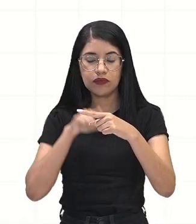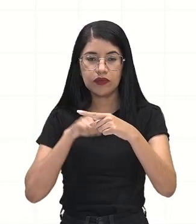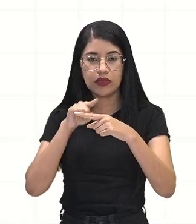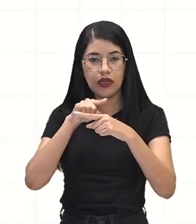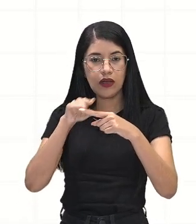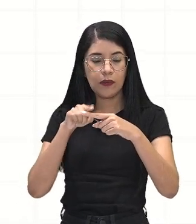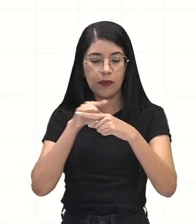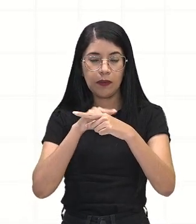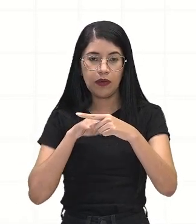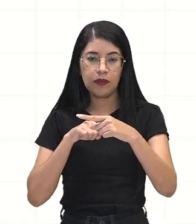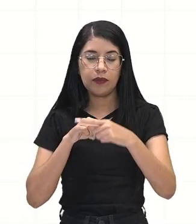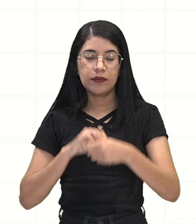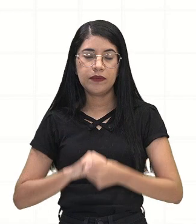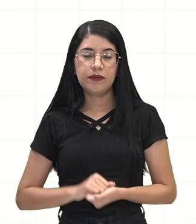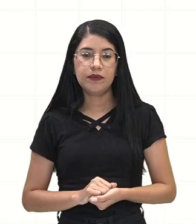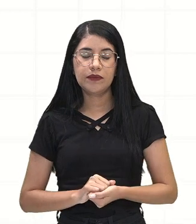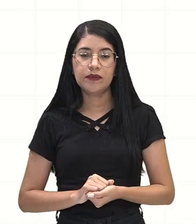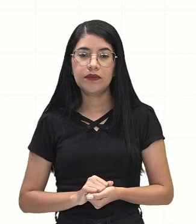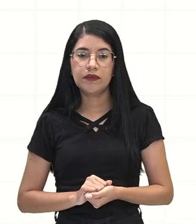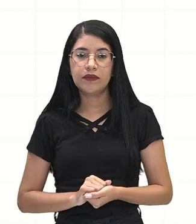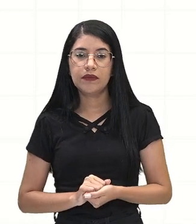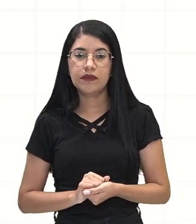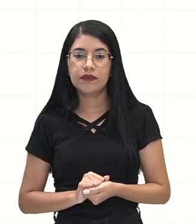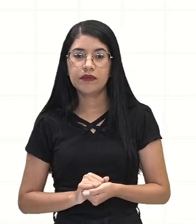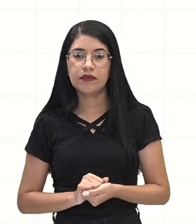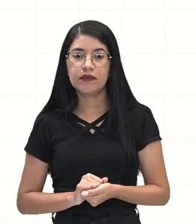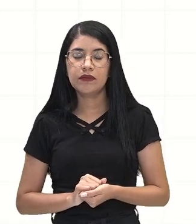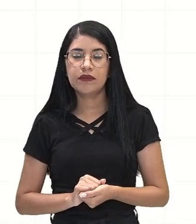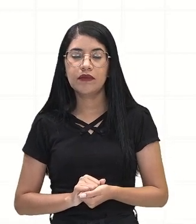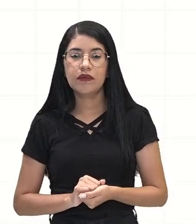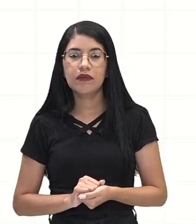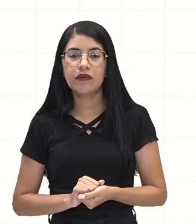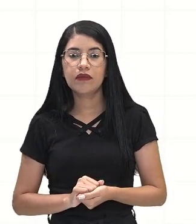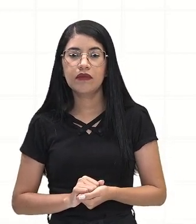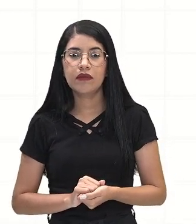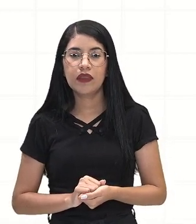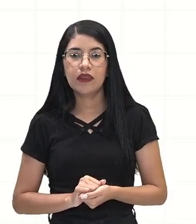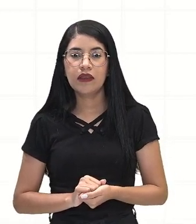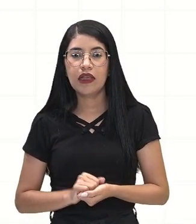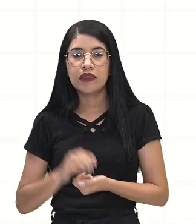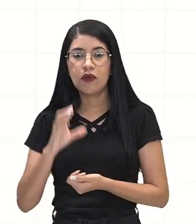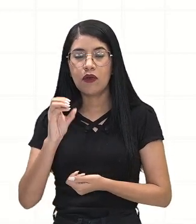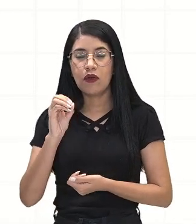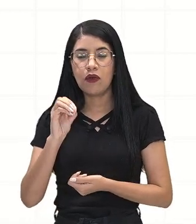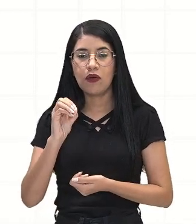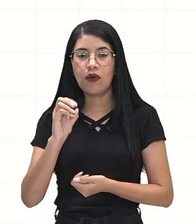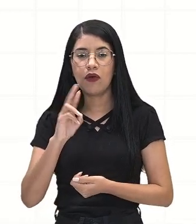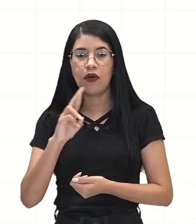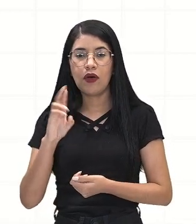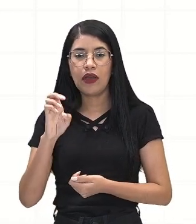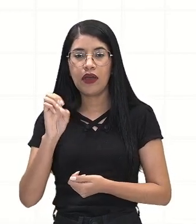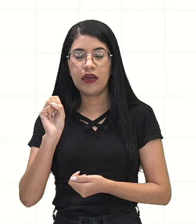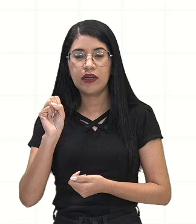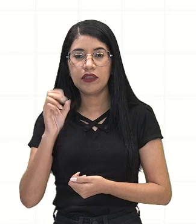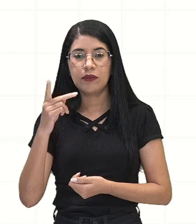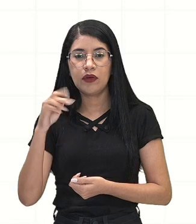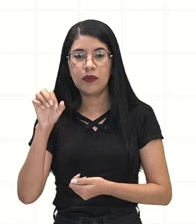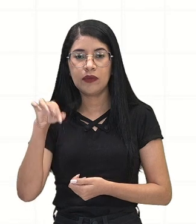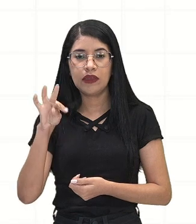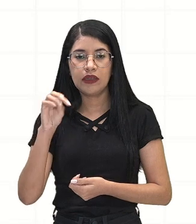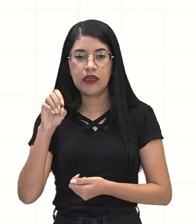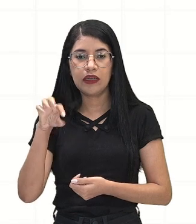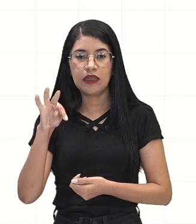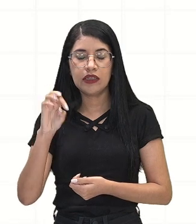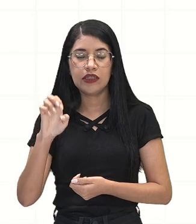correspondentes pelo vértice, aqui, ó, eles são ângulo correspondente pelo vértice, então, eu sei